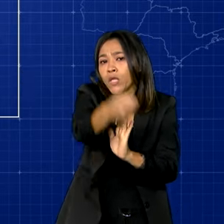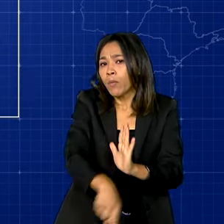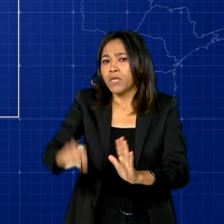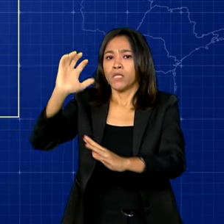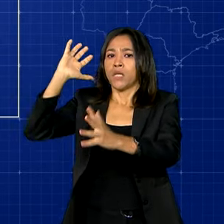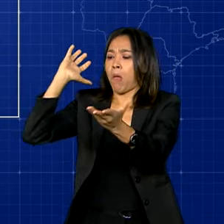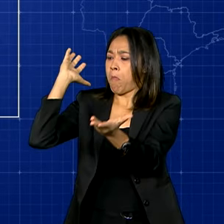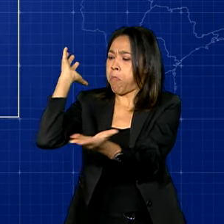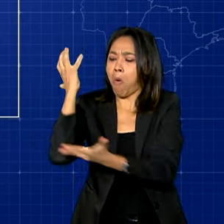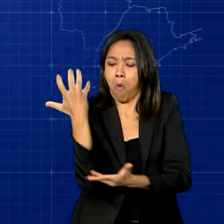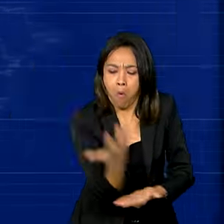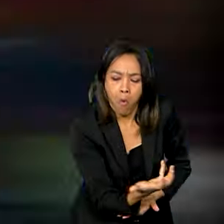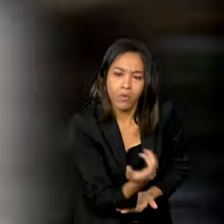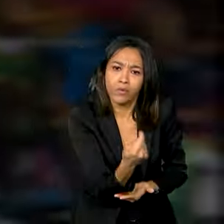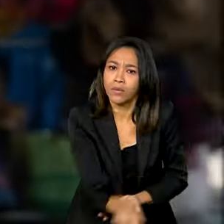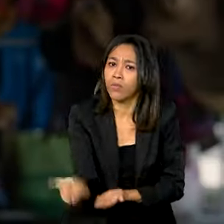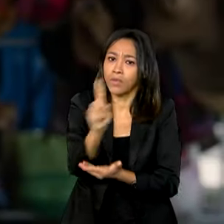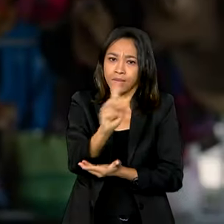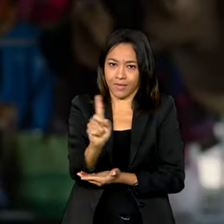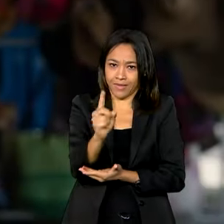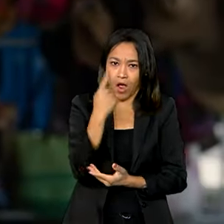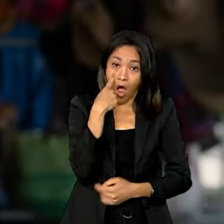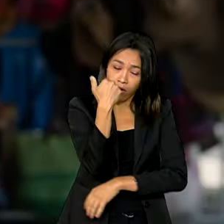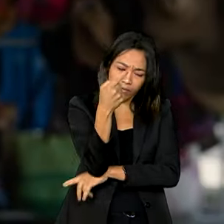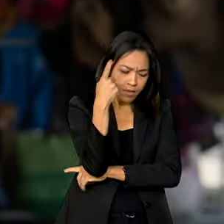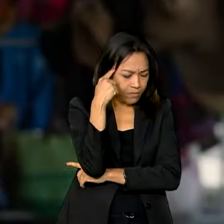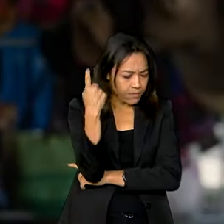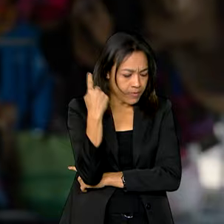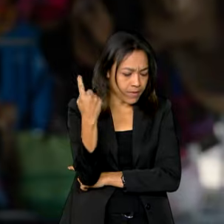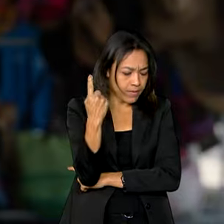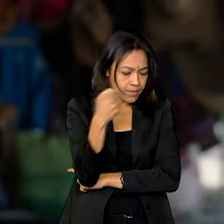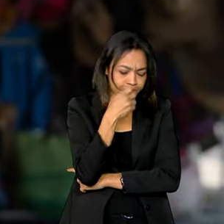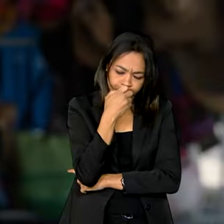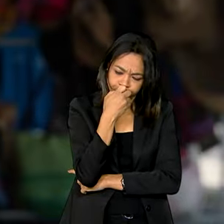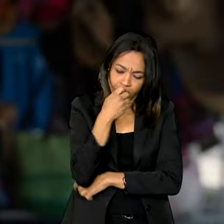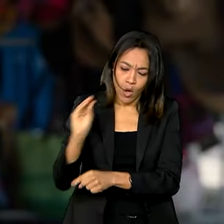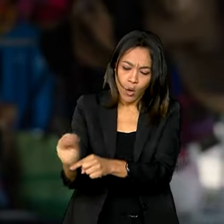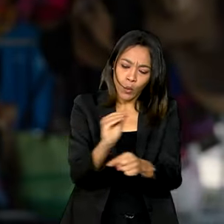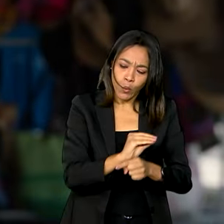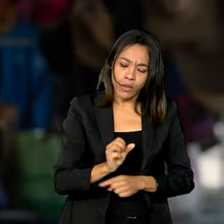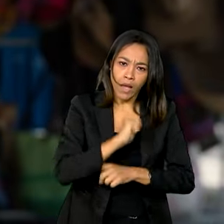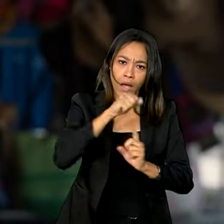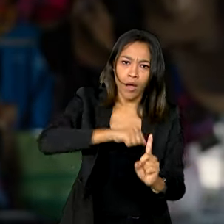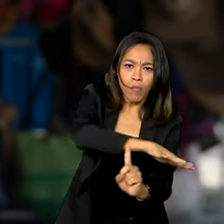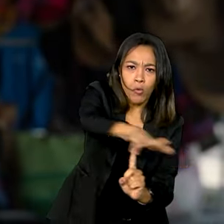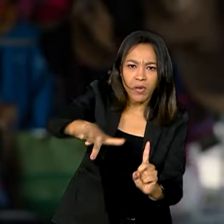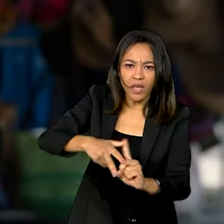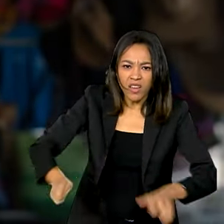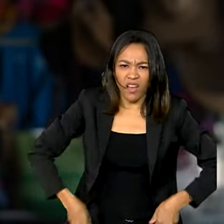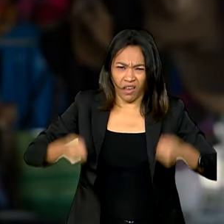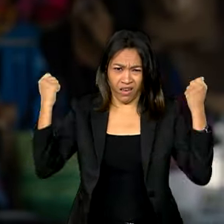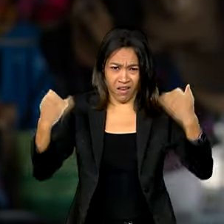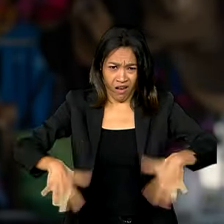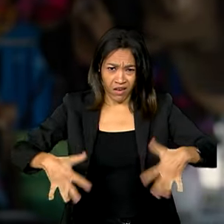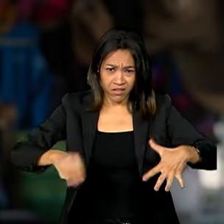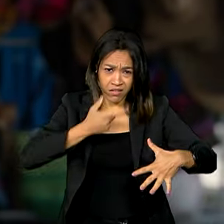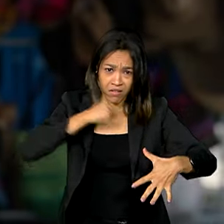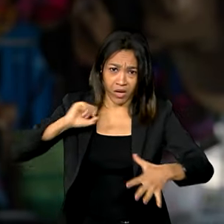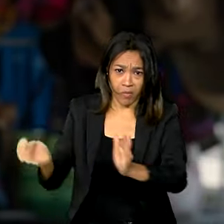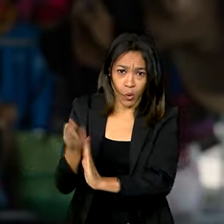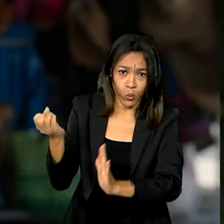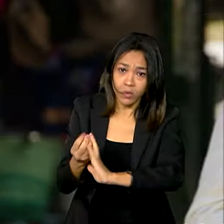derrubar mais nenhuma árvore. Agora, você pode estar pensando que preservar o meio ambiente só gera gastos para quem produz.